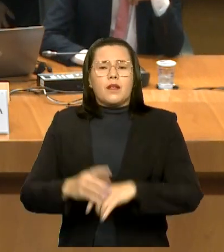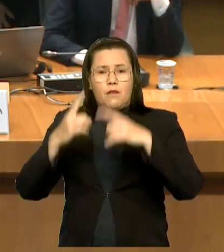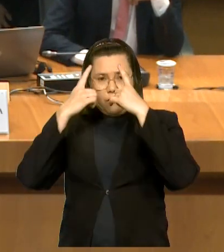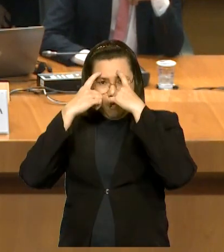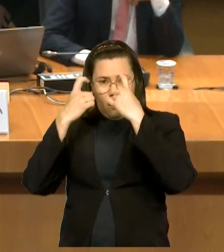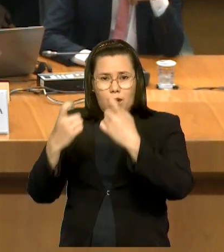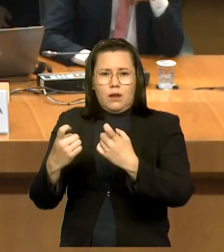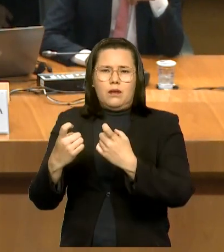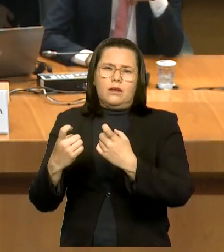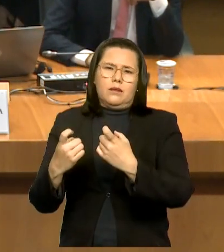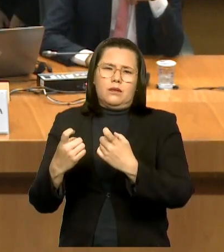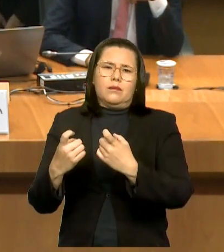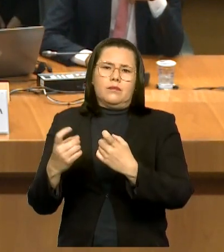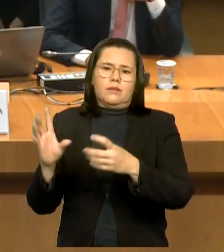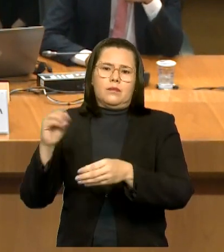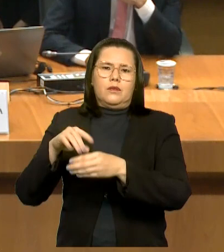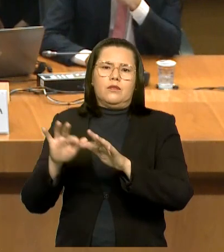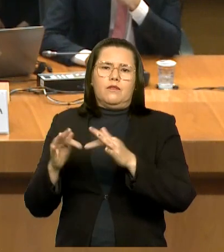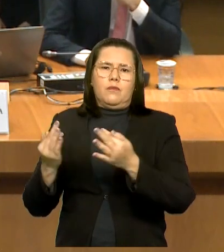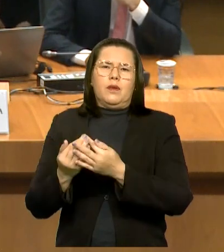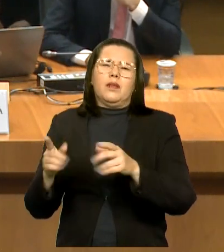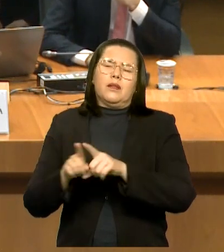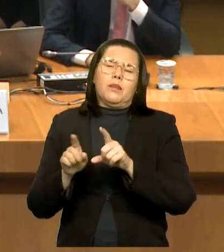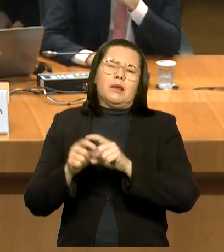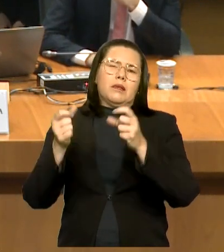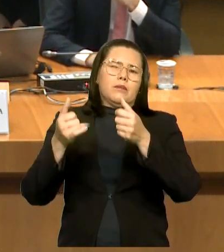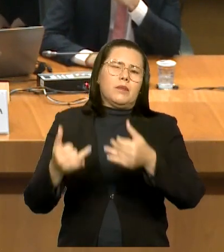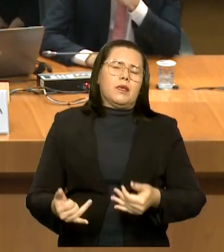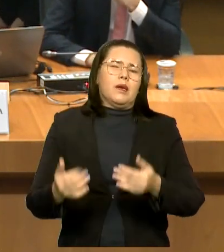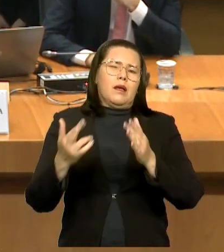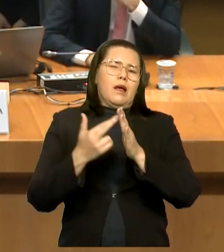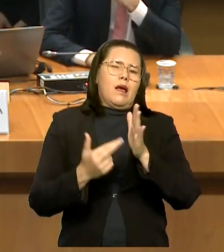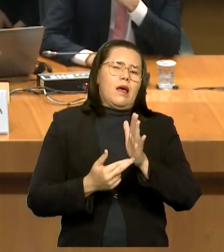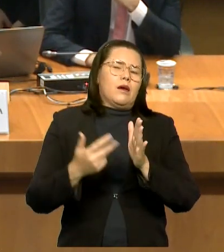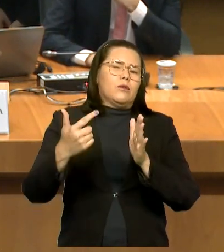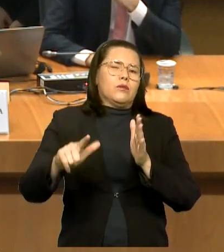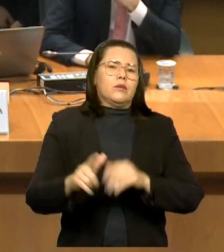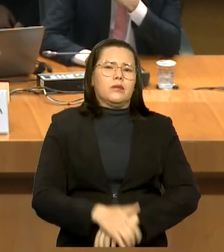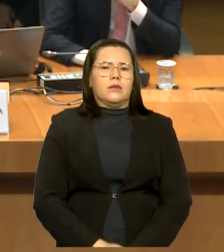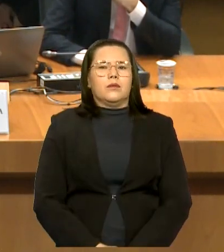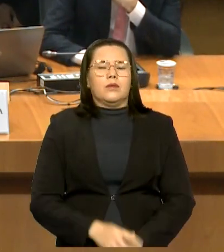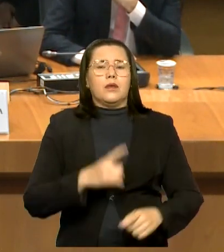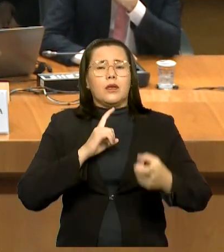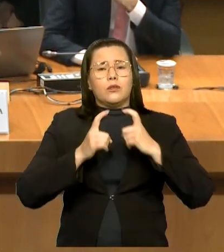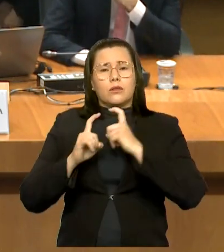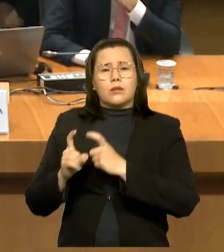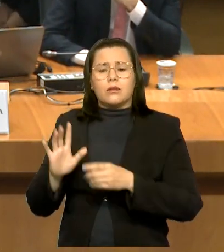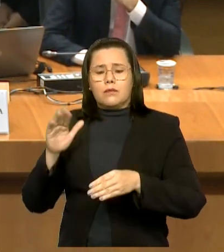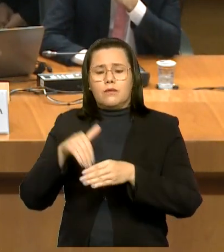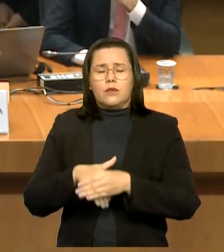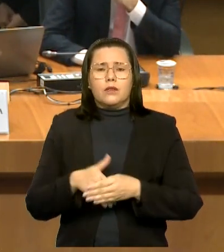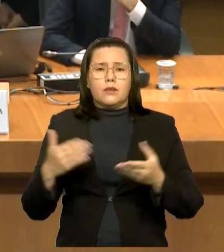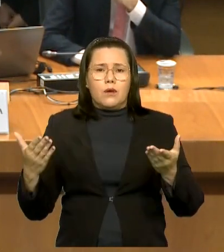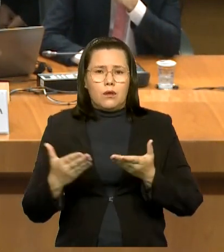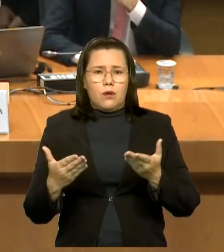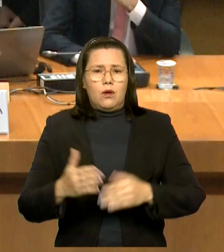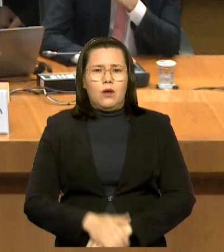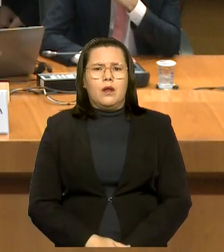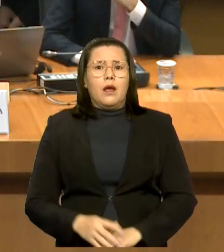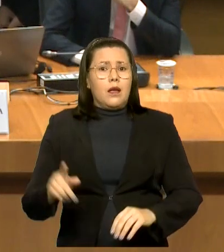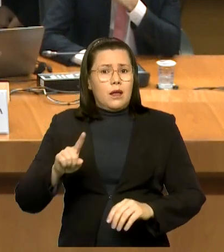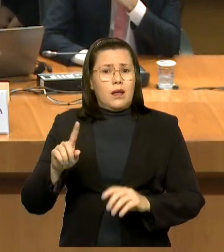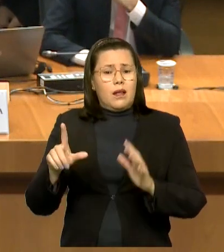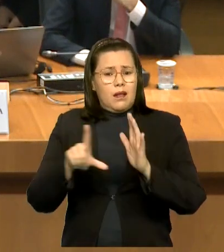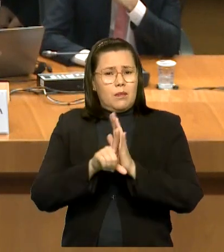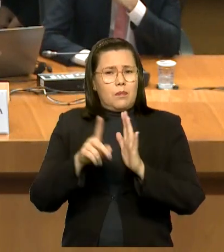violências e da outras providências, relator deputado Doutor Iglésio. Em discussão, em votação, as senhoras deputadas